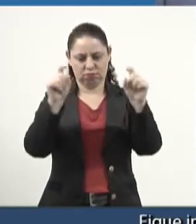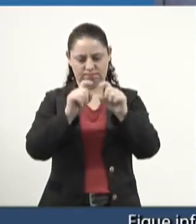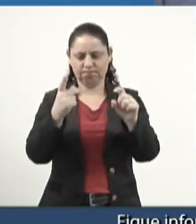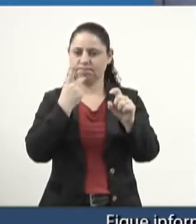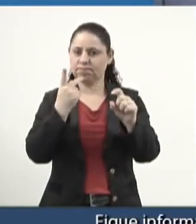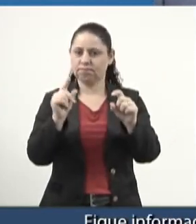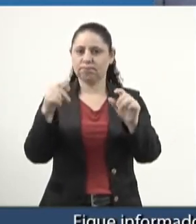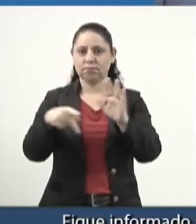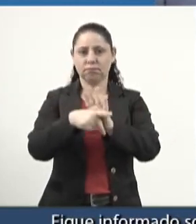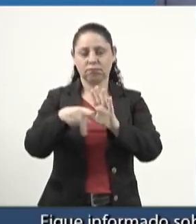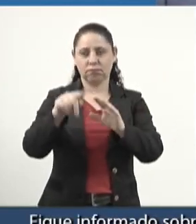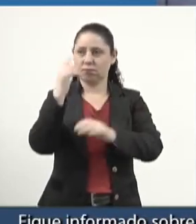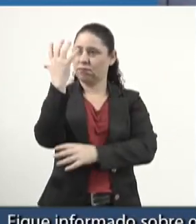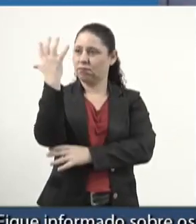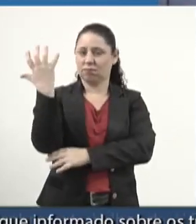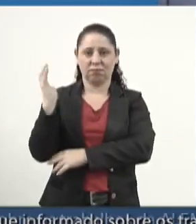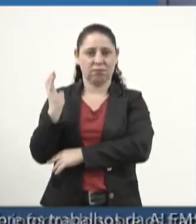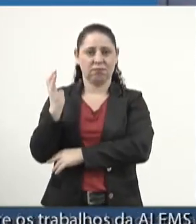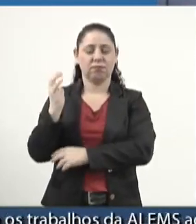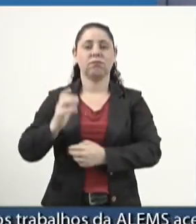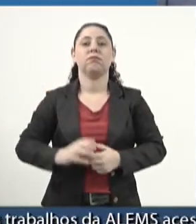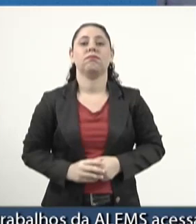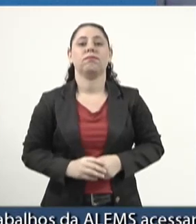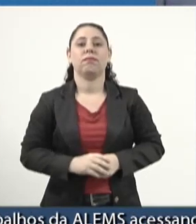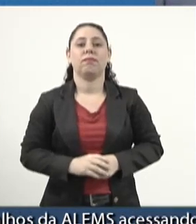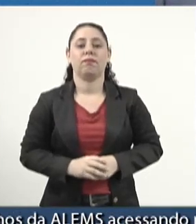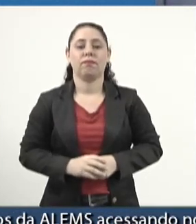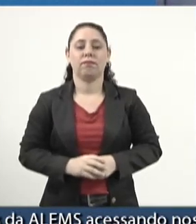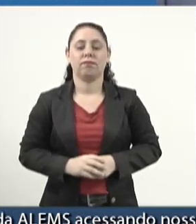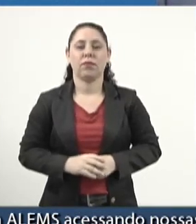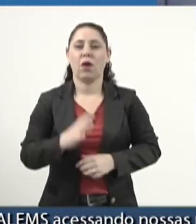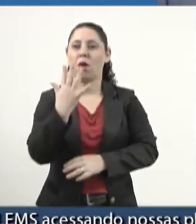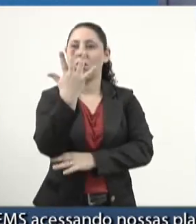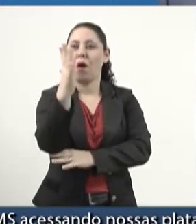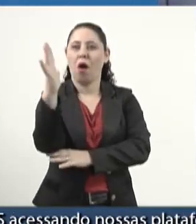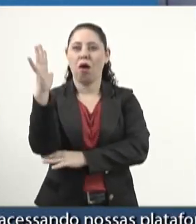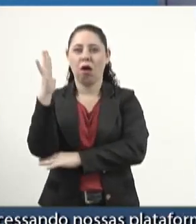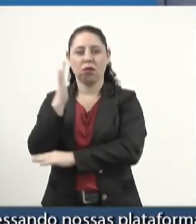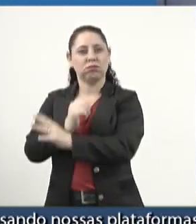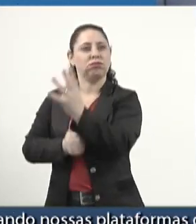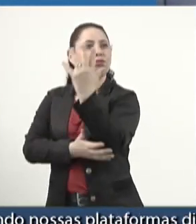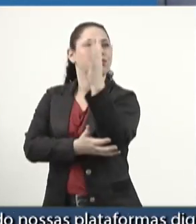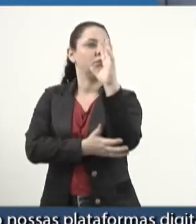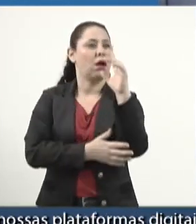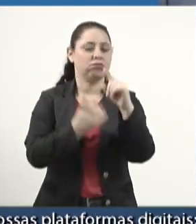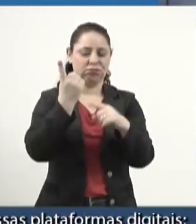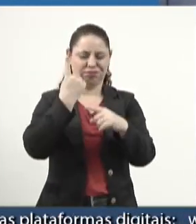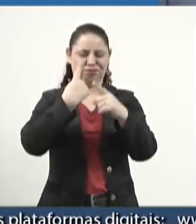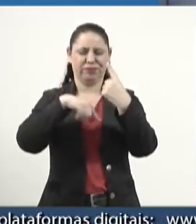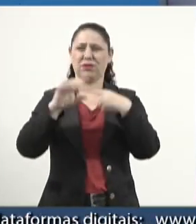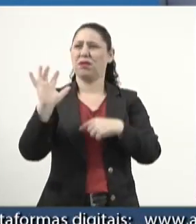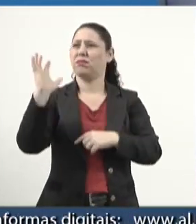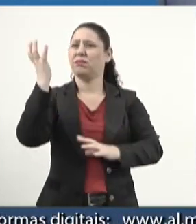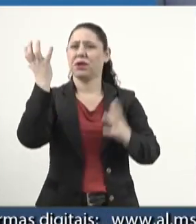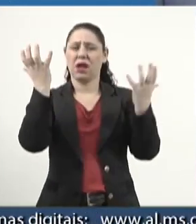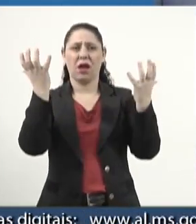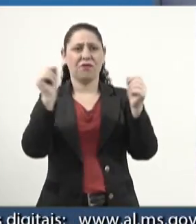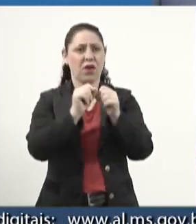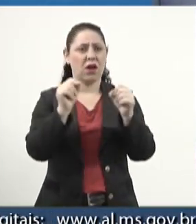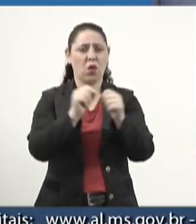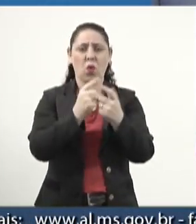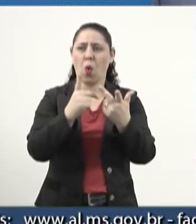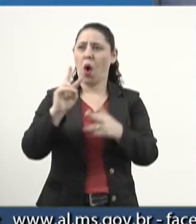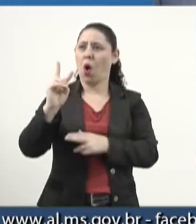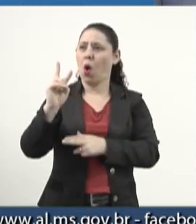Excelência falou da questão ambiental, a meio ambiente e mudanças climáticas. Agir contra a mudança do